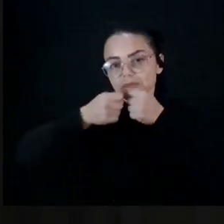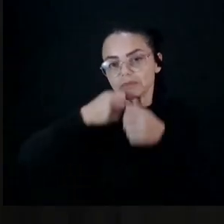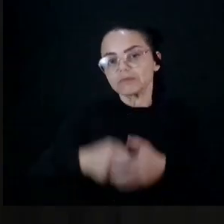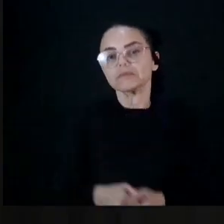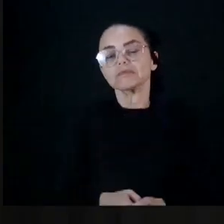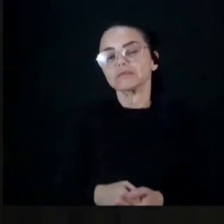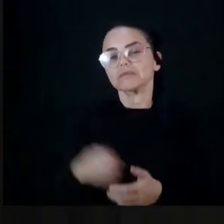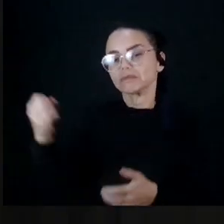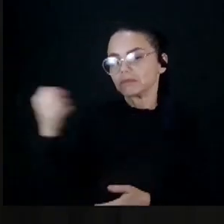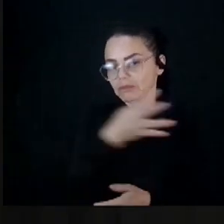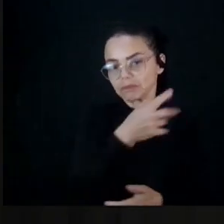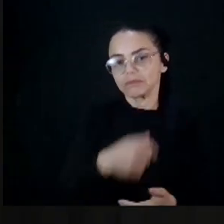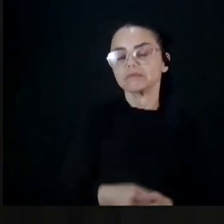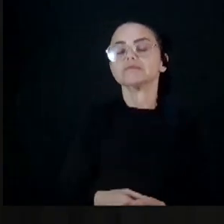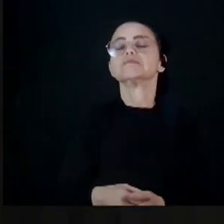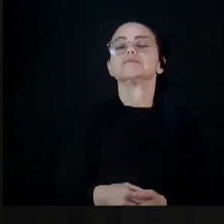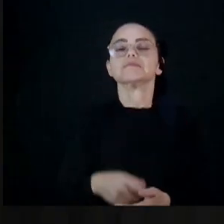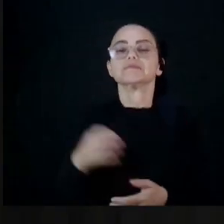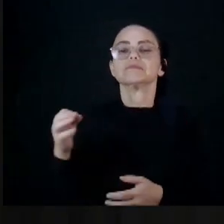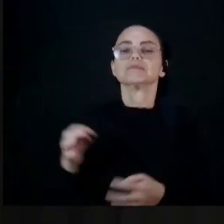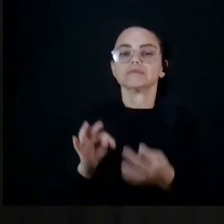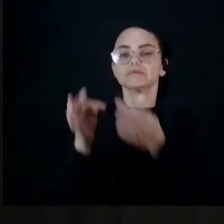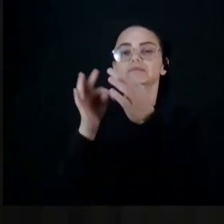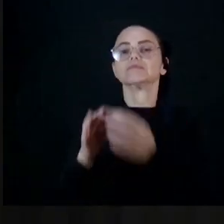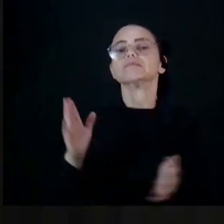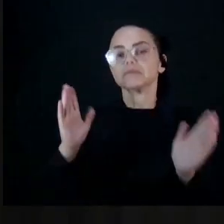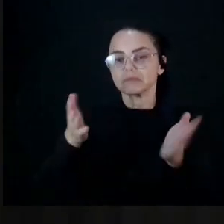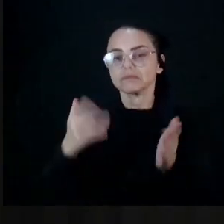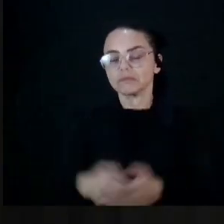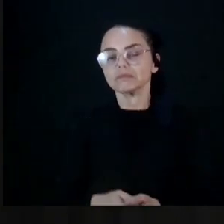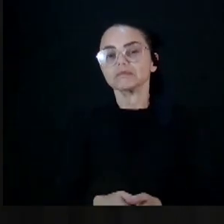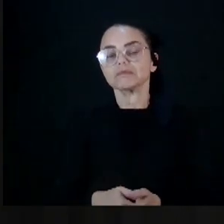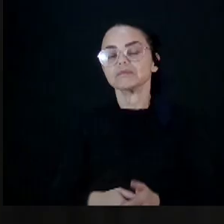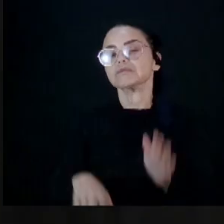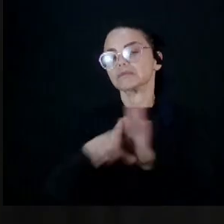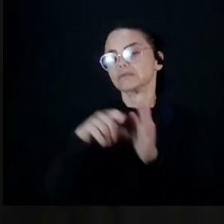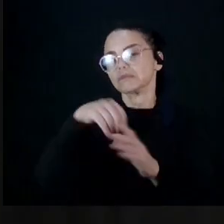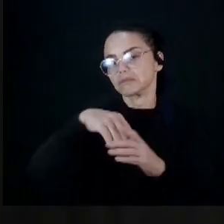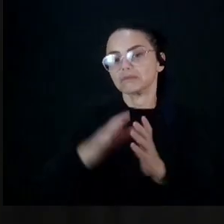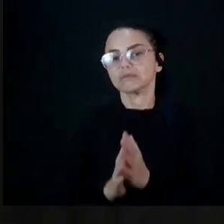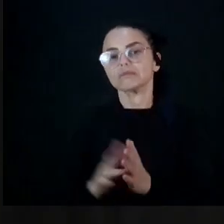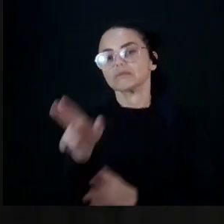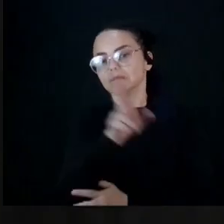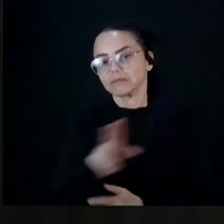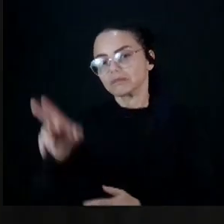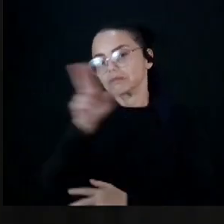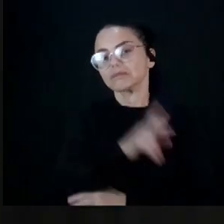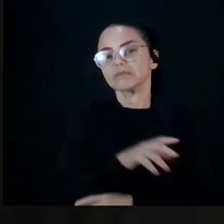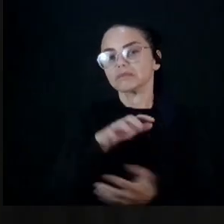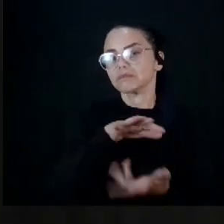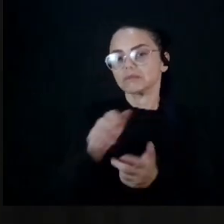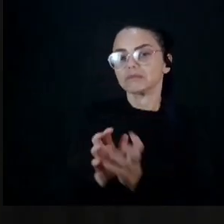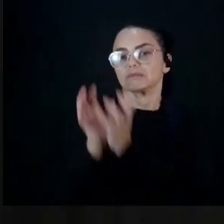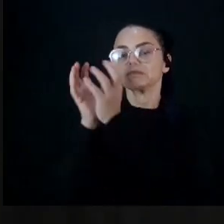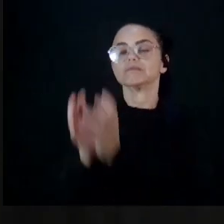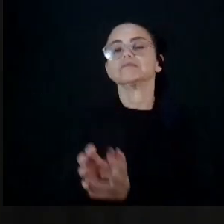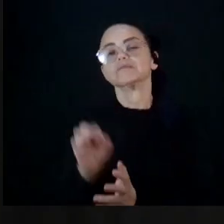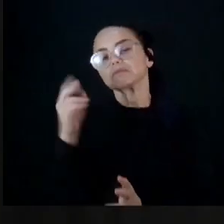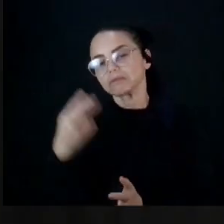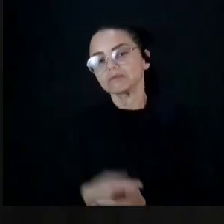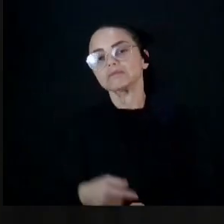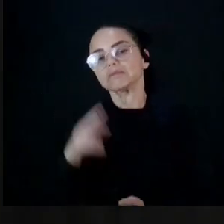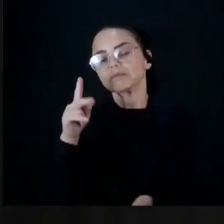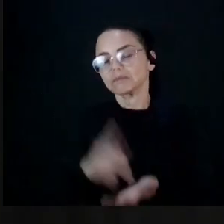novidade? Essas tecnologias, elas já estão regulamentadas para serem utilizadas na Copa do Mundo? Ou a gente está vendo realmente